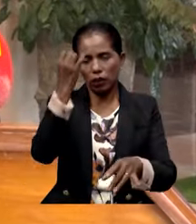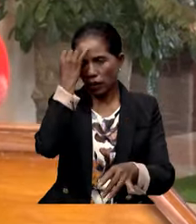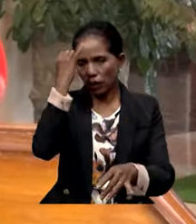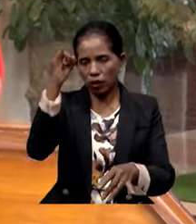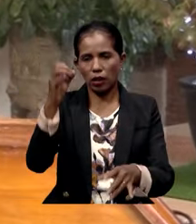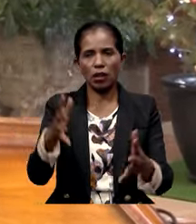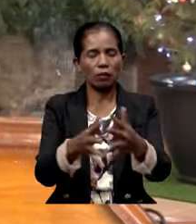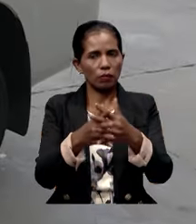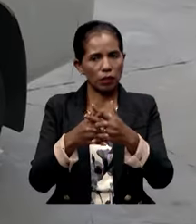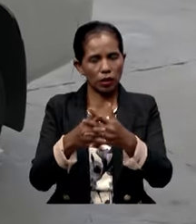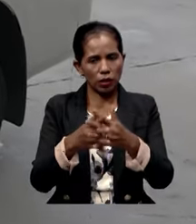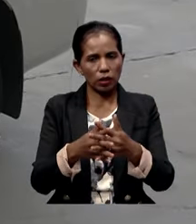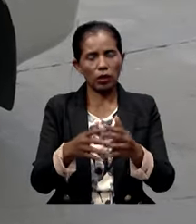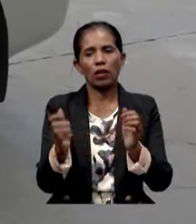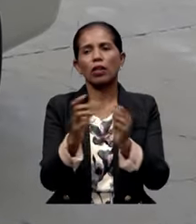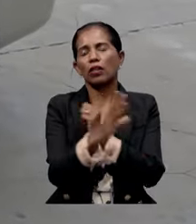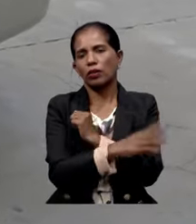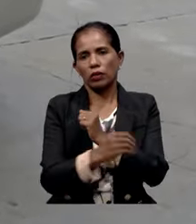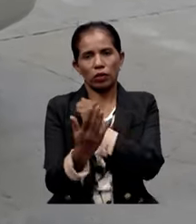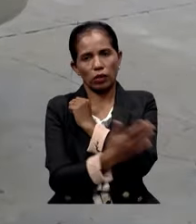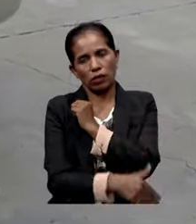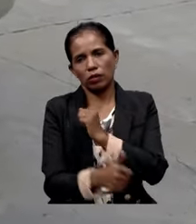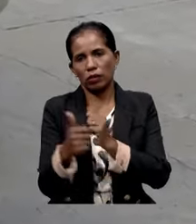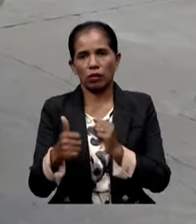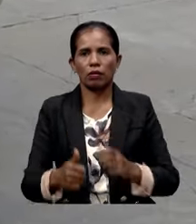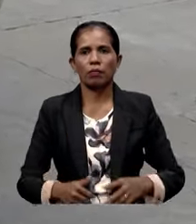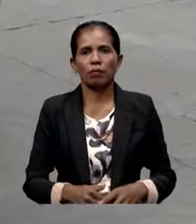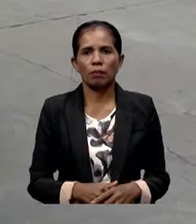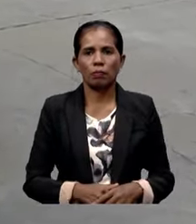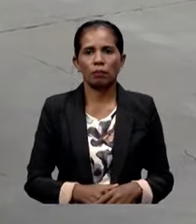América. No Nação Seluctan, Celina Lopes, Agostinho da Costa, GMN.